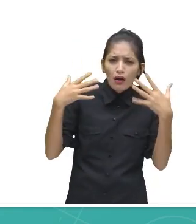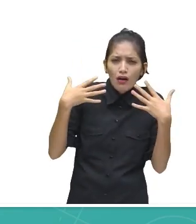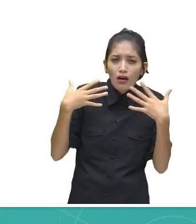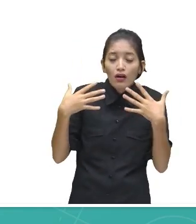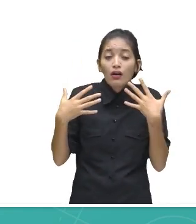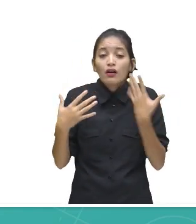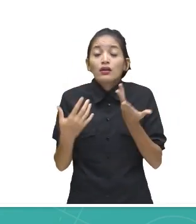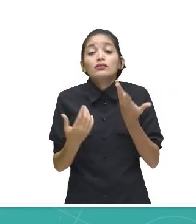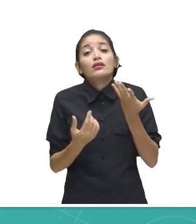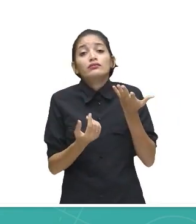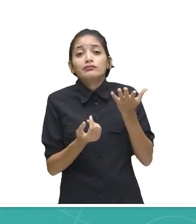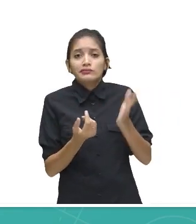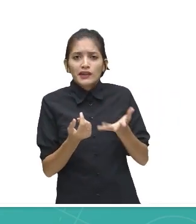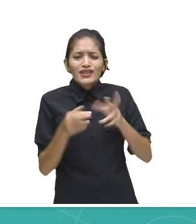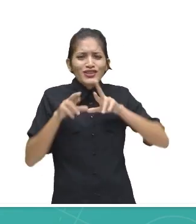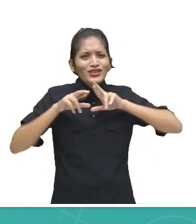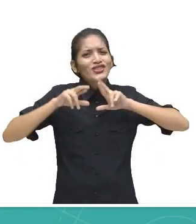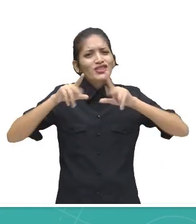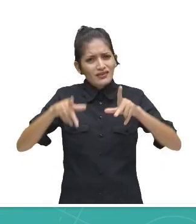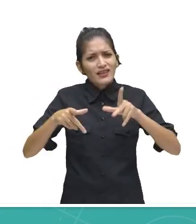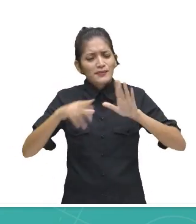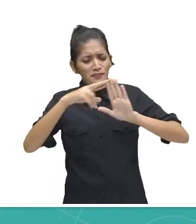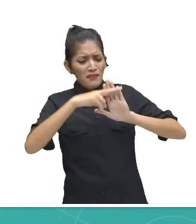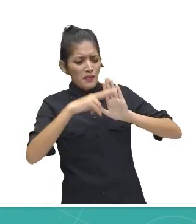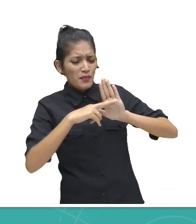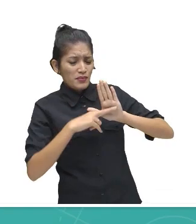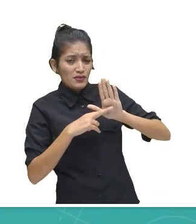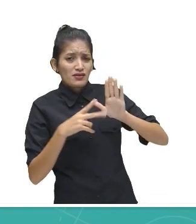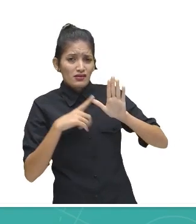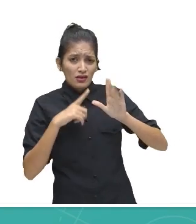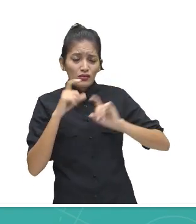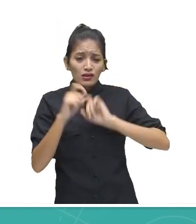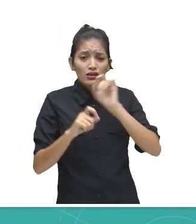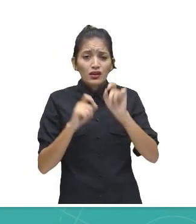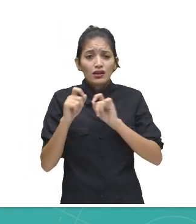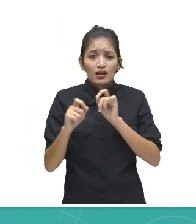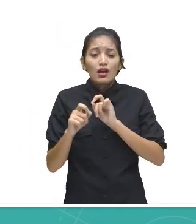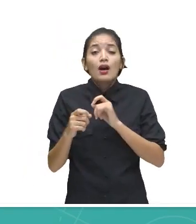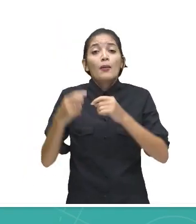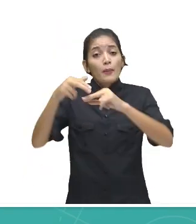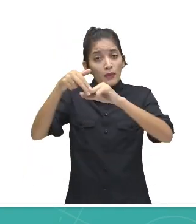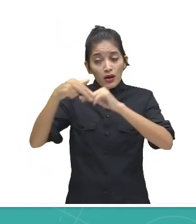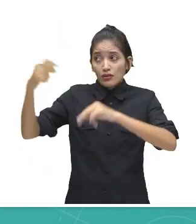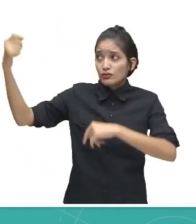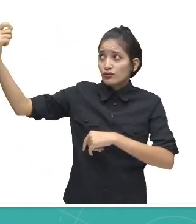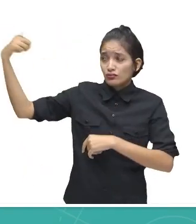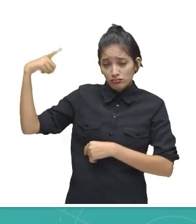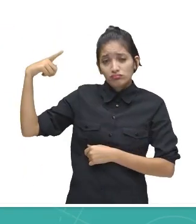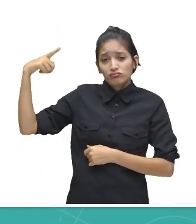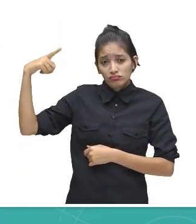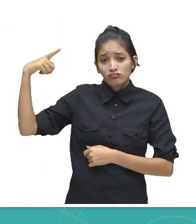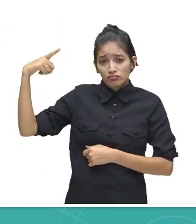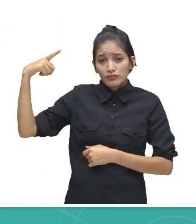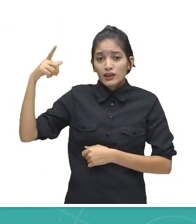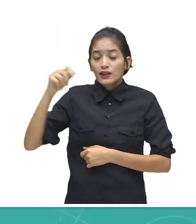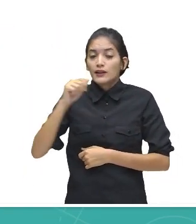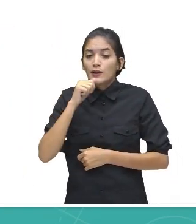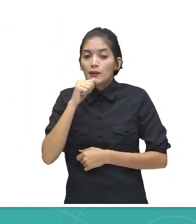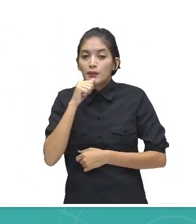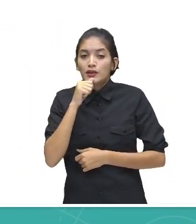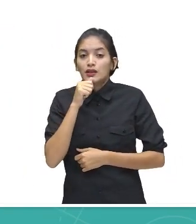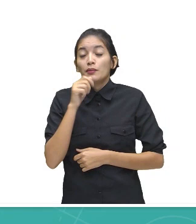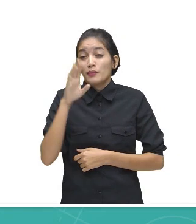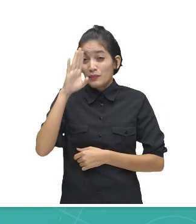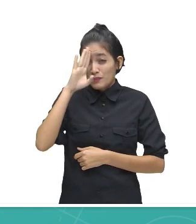dessas regras gerais para essas diferenças existirem é o fato do Sol, é a questão do Sol. Então, nessa área mais central